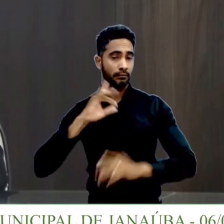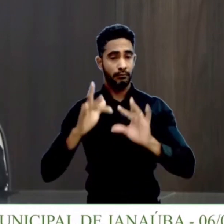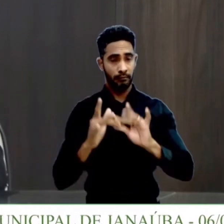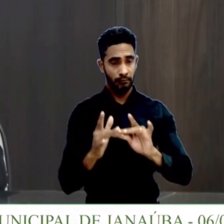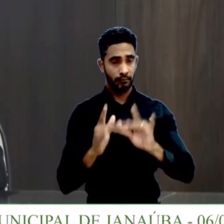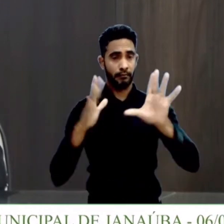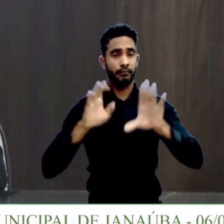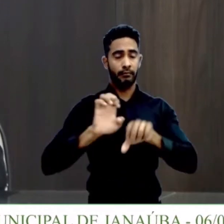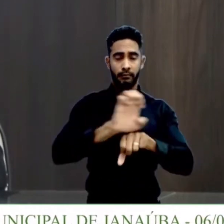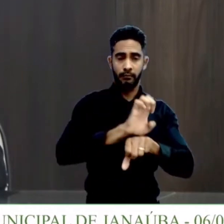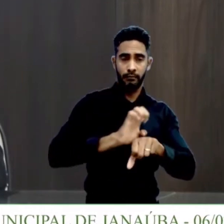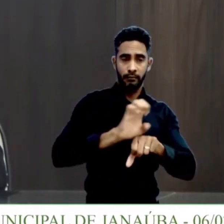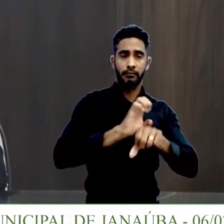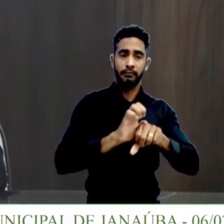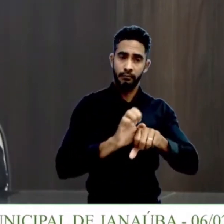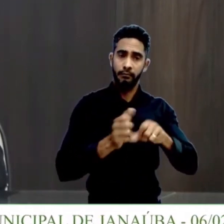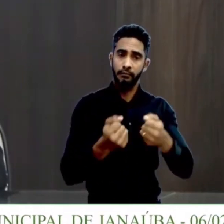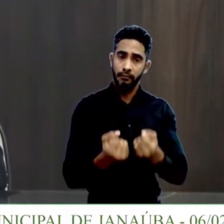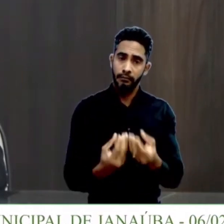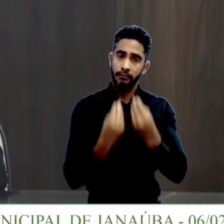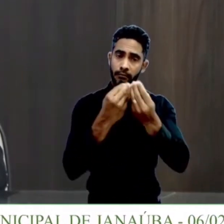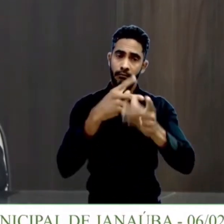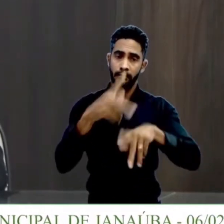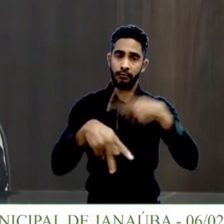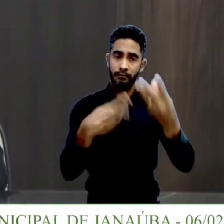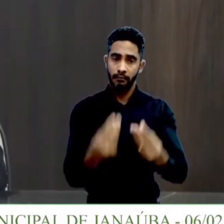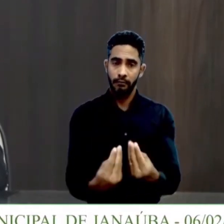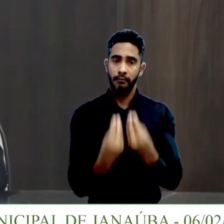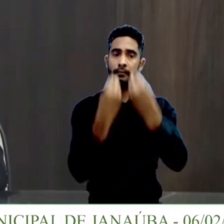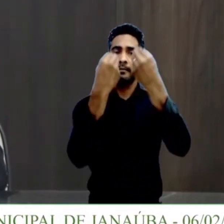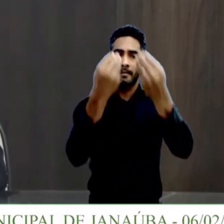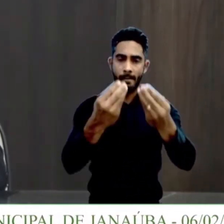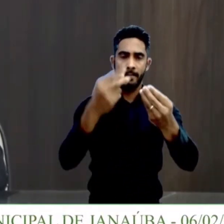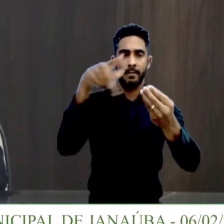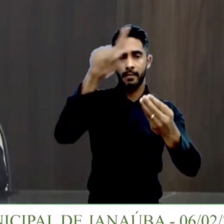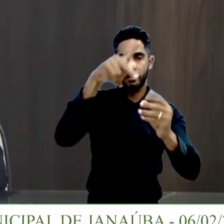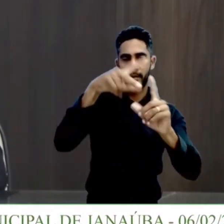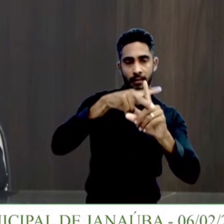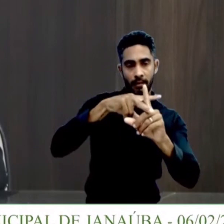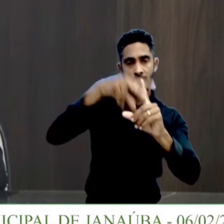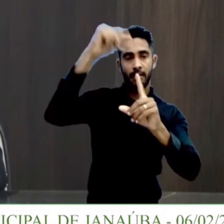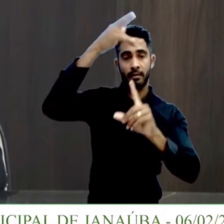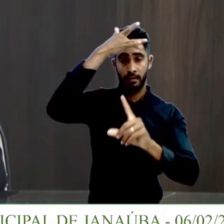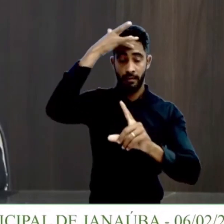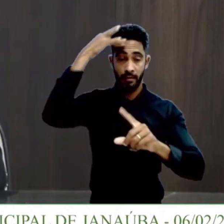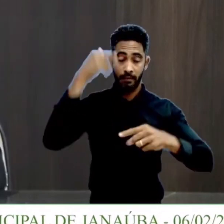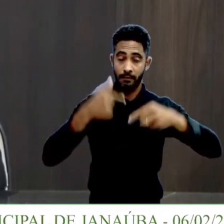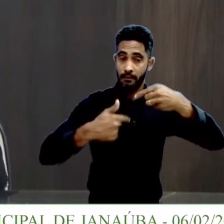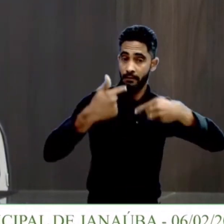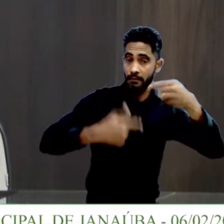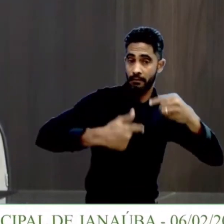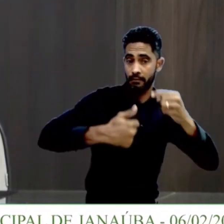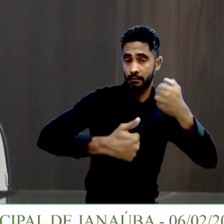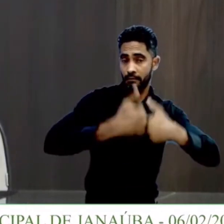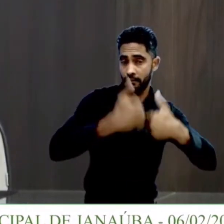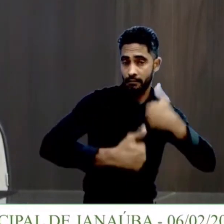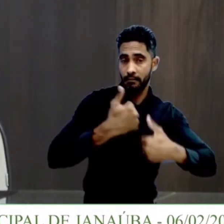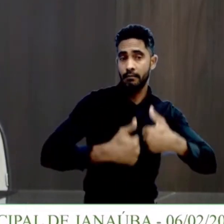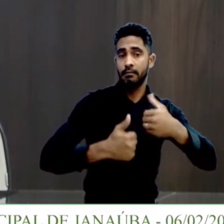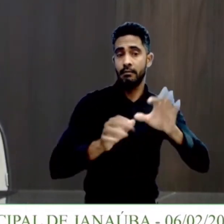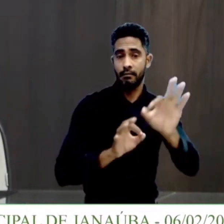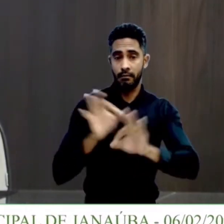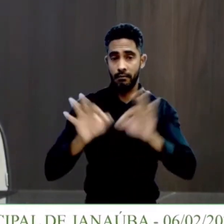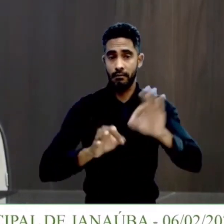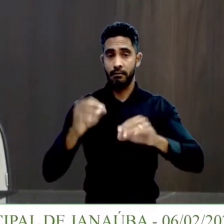o Poder Executivo a promover premiação das equipes e atletas participantes das competições esportivas organizadas